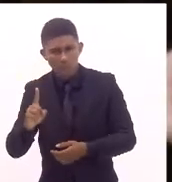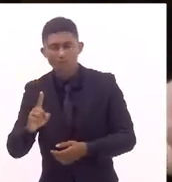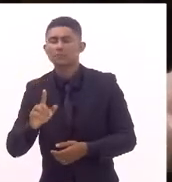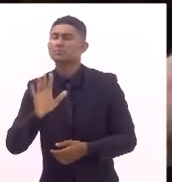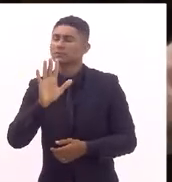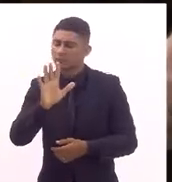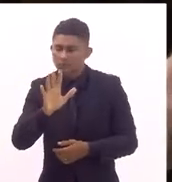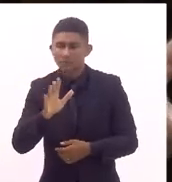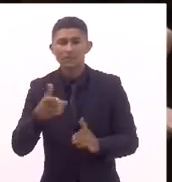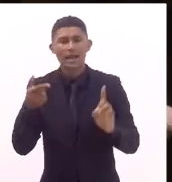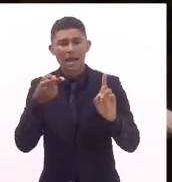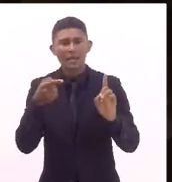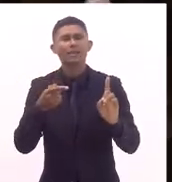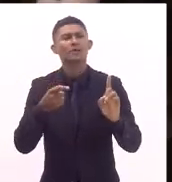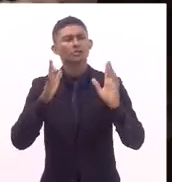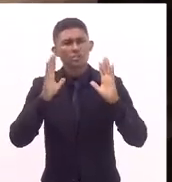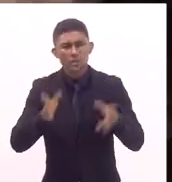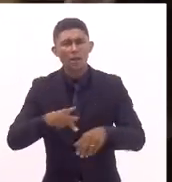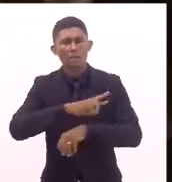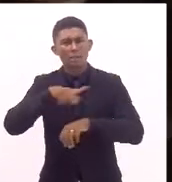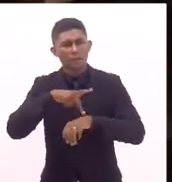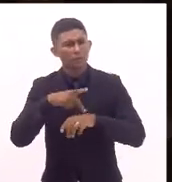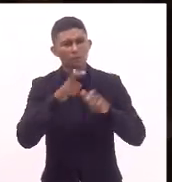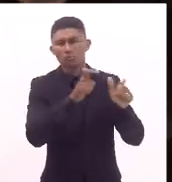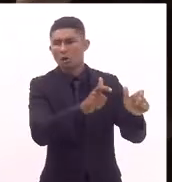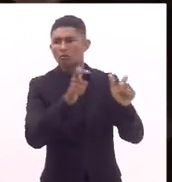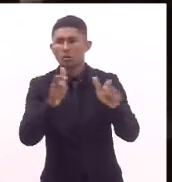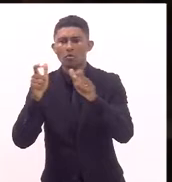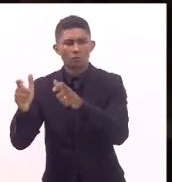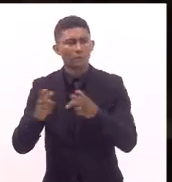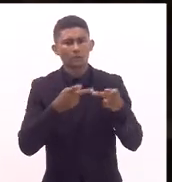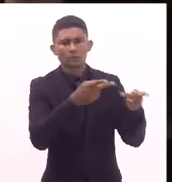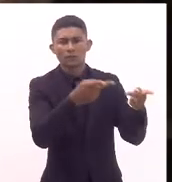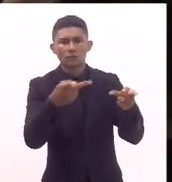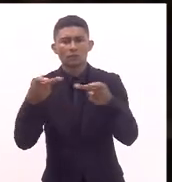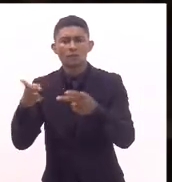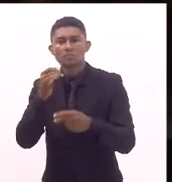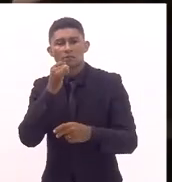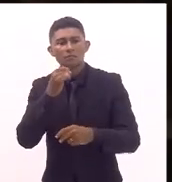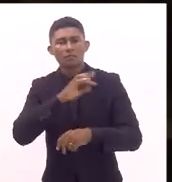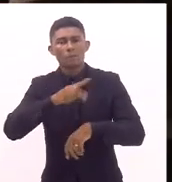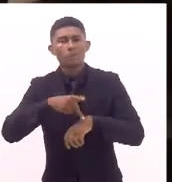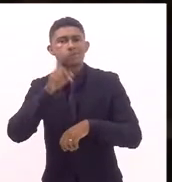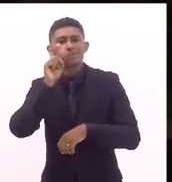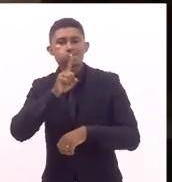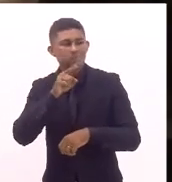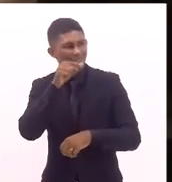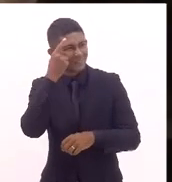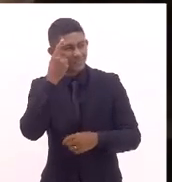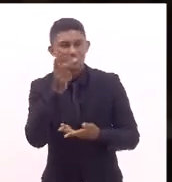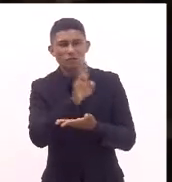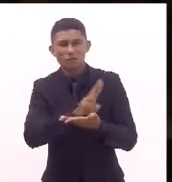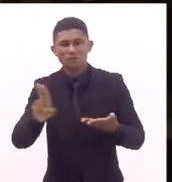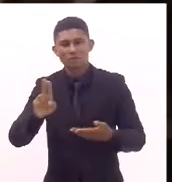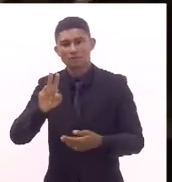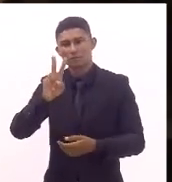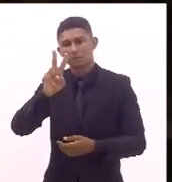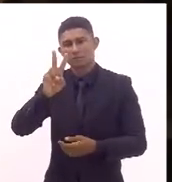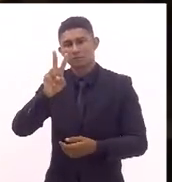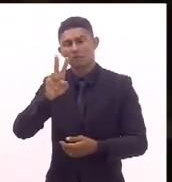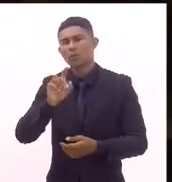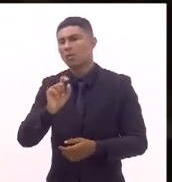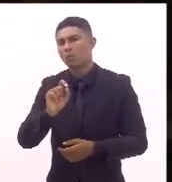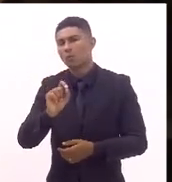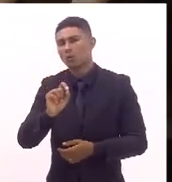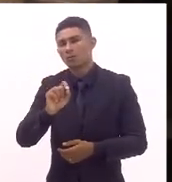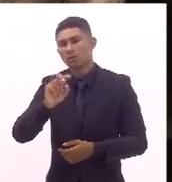conhece todos os continentes já viajou primeira vez que você foi na nos Estados Unidos a Universo de raiva de uma uma água